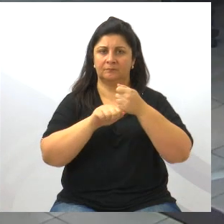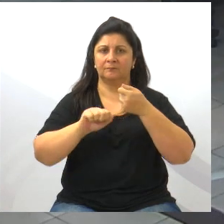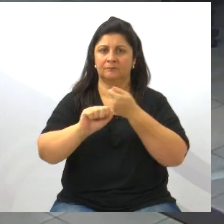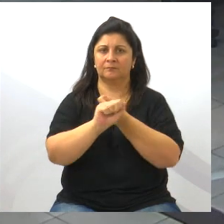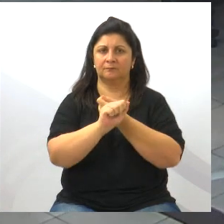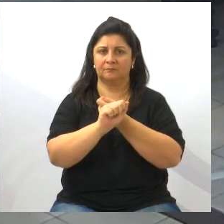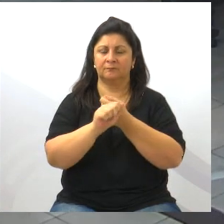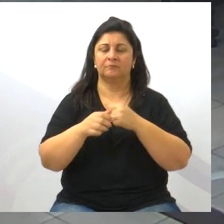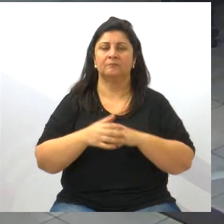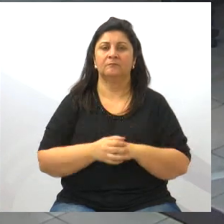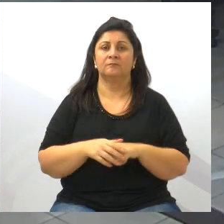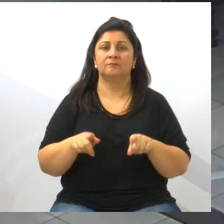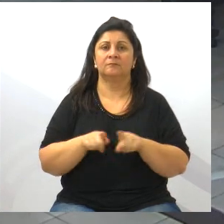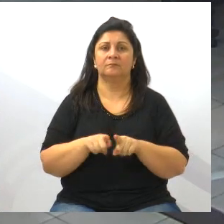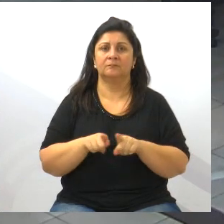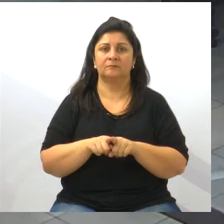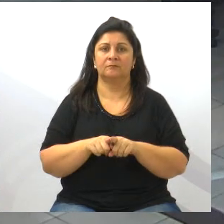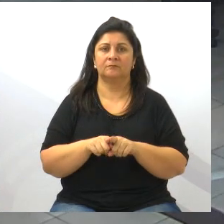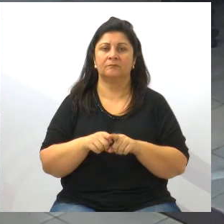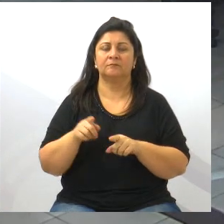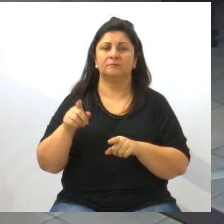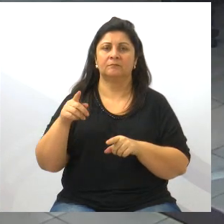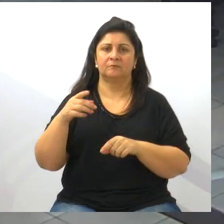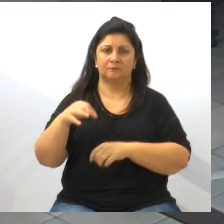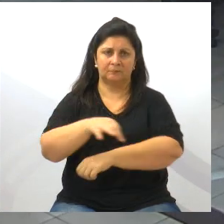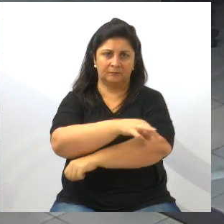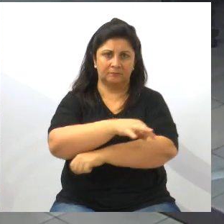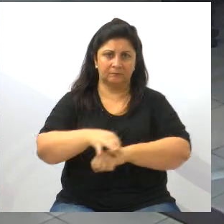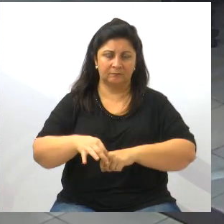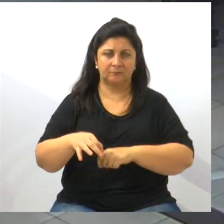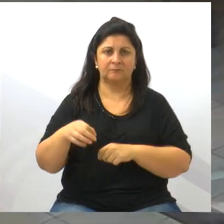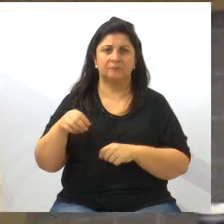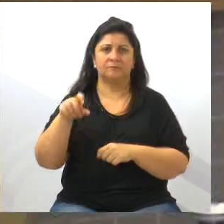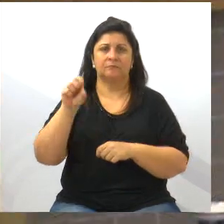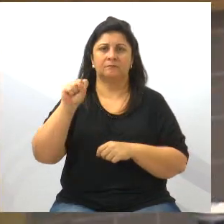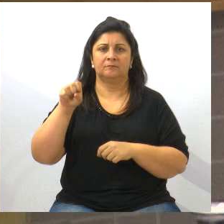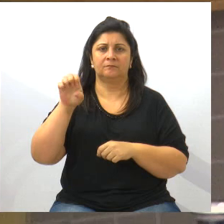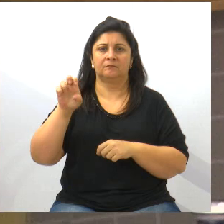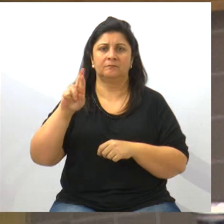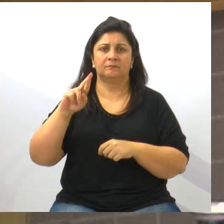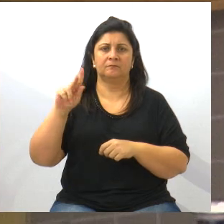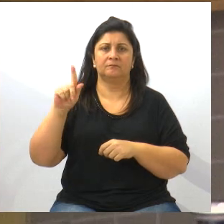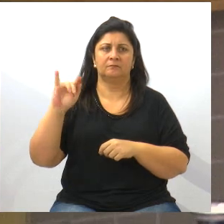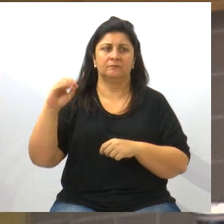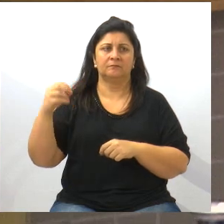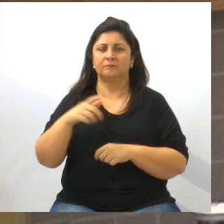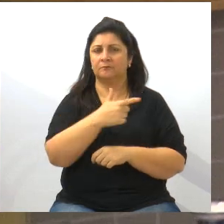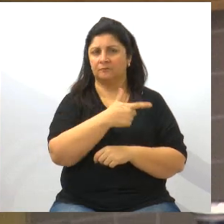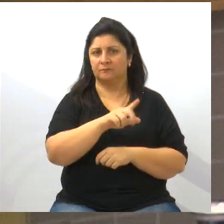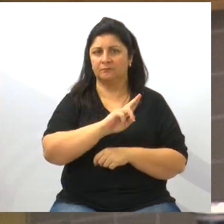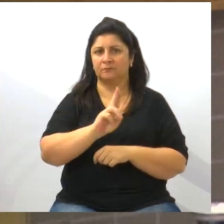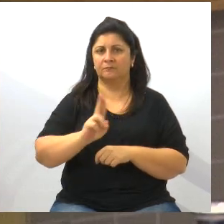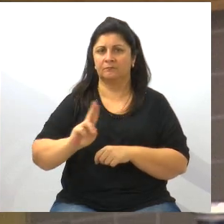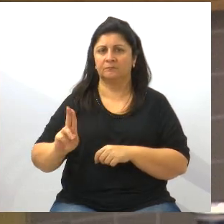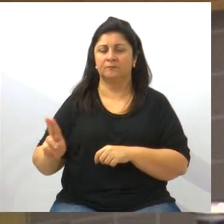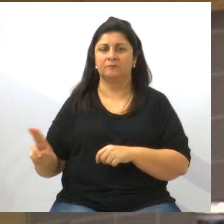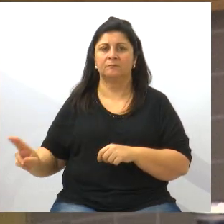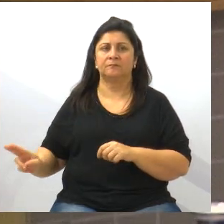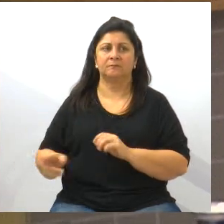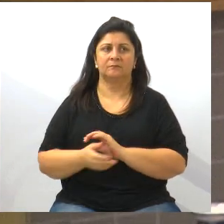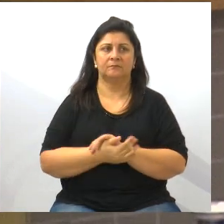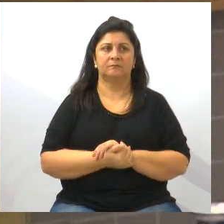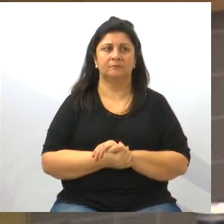doutor Rogério, procurador do município, engenheiro Sérgio Nogueira, assessor da Secretaria de Infraestrutura, e Vitor, arquiteto da Secretaria